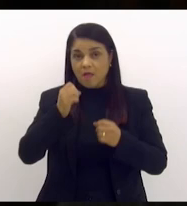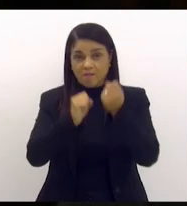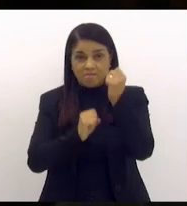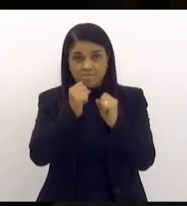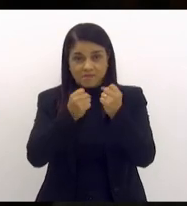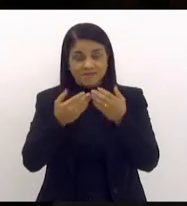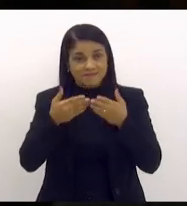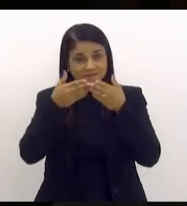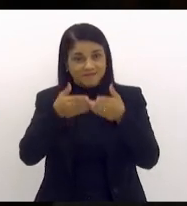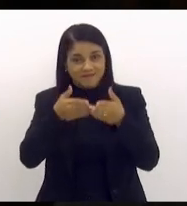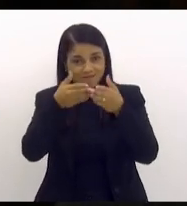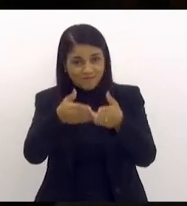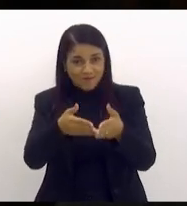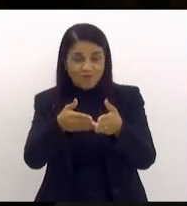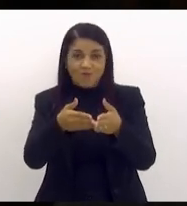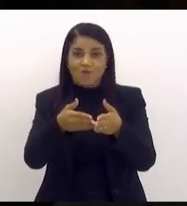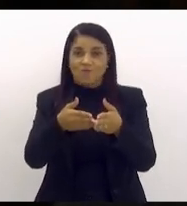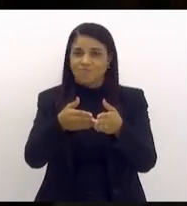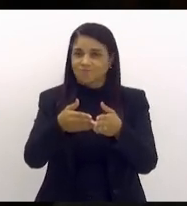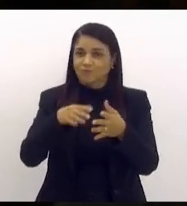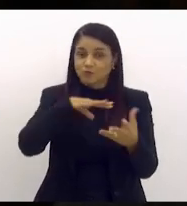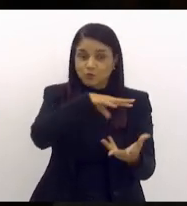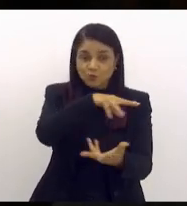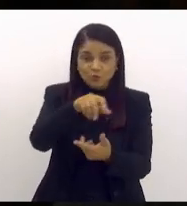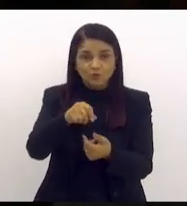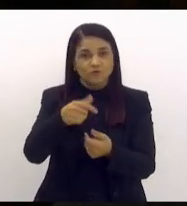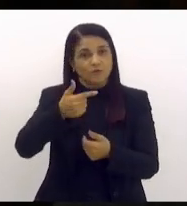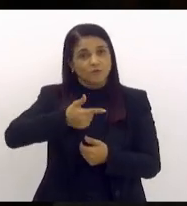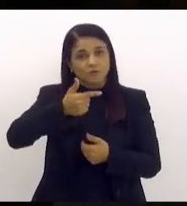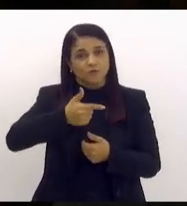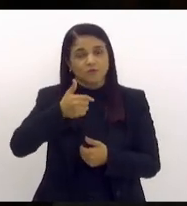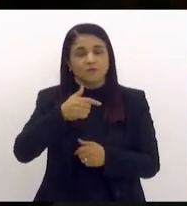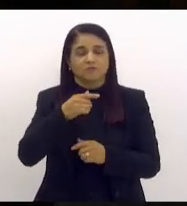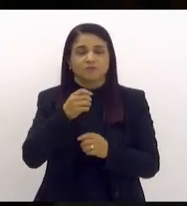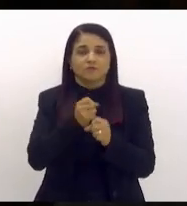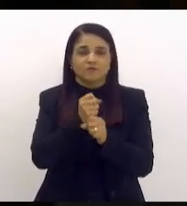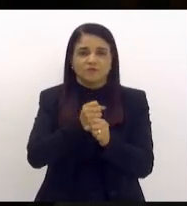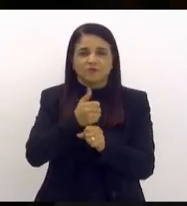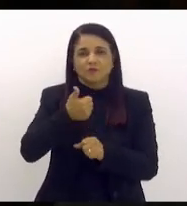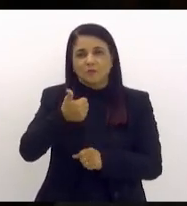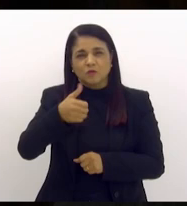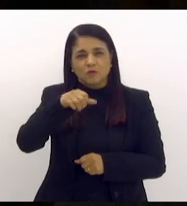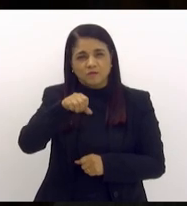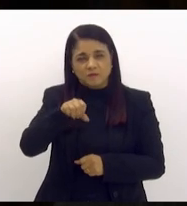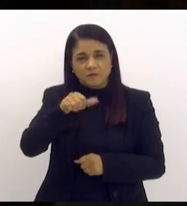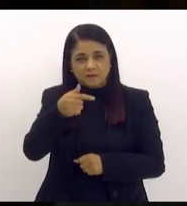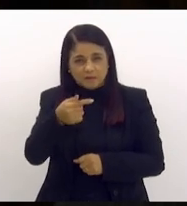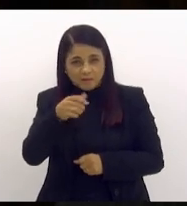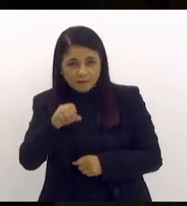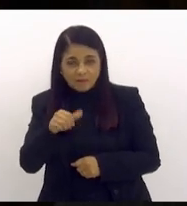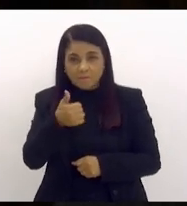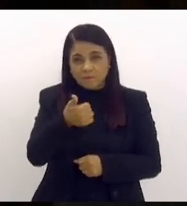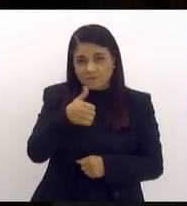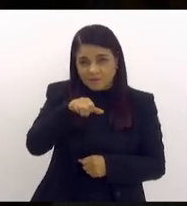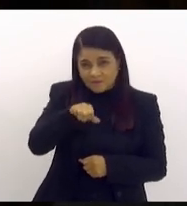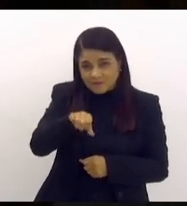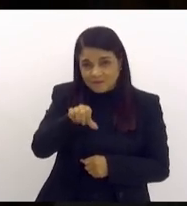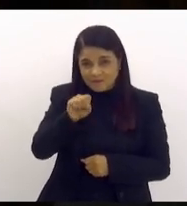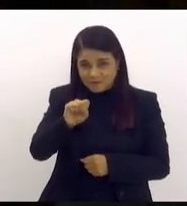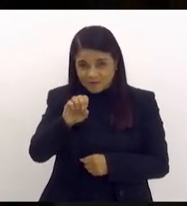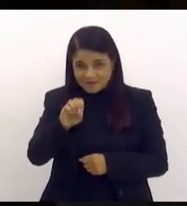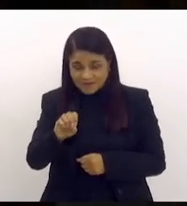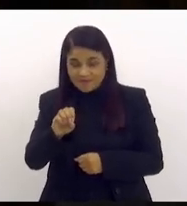realmente fomos nós fomos a segunda maior carteira de encomendas nos anos 80 70 e 80 nessa época